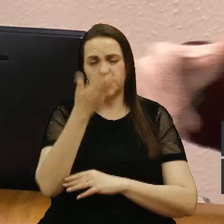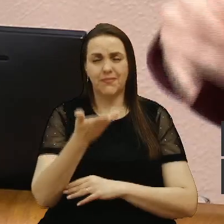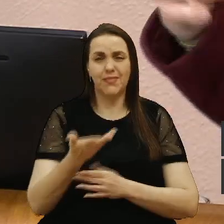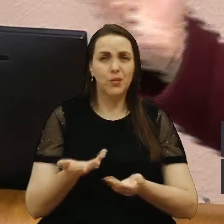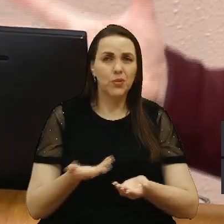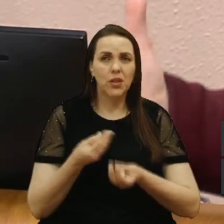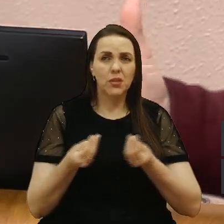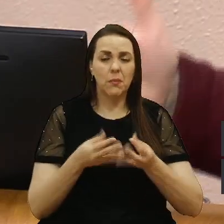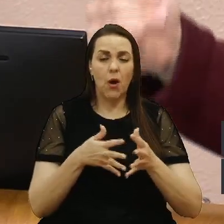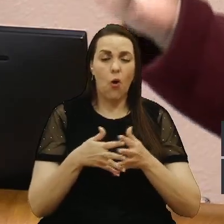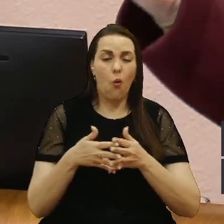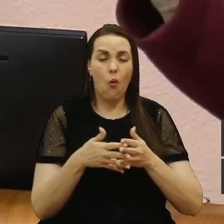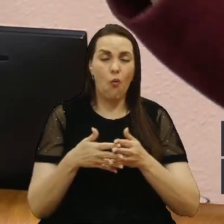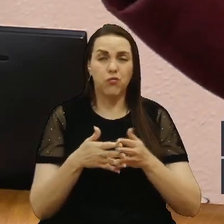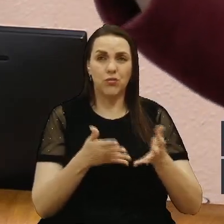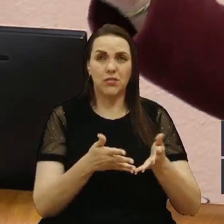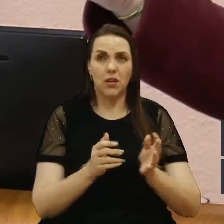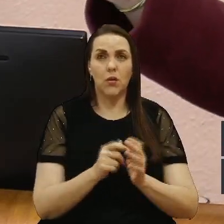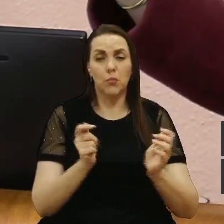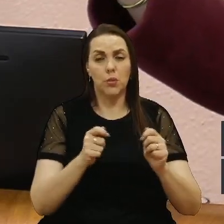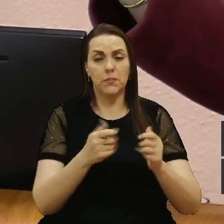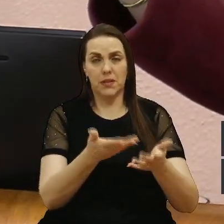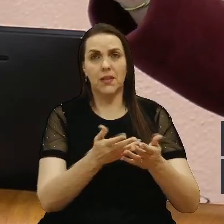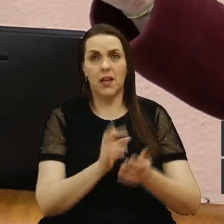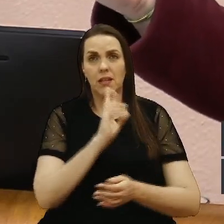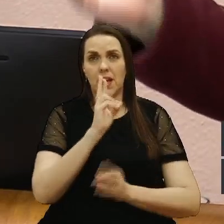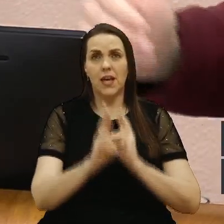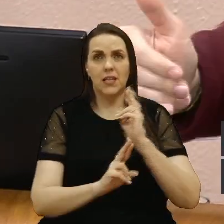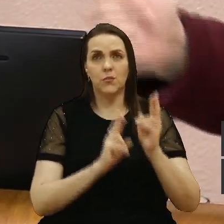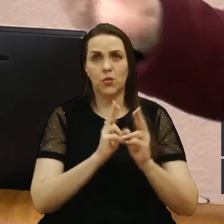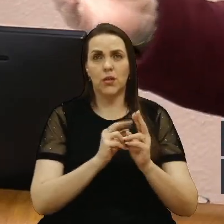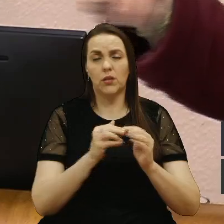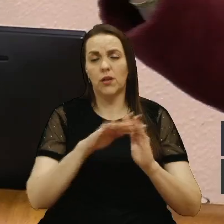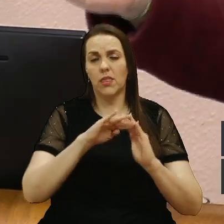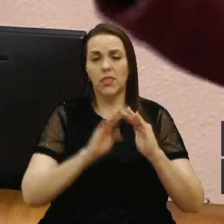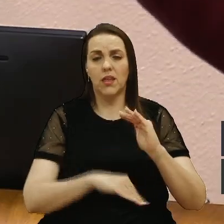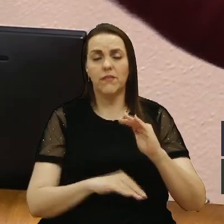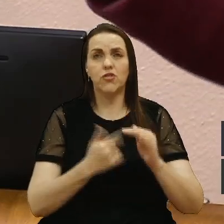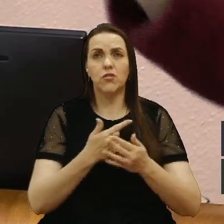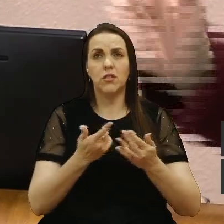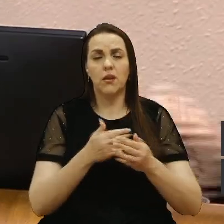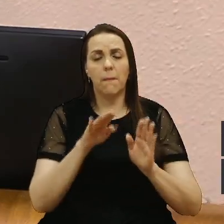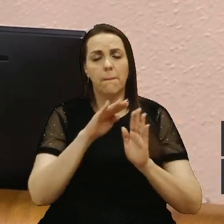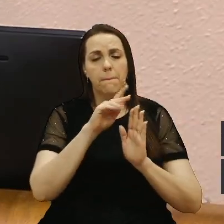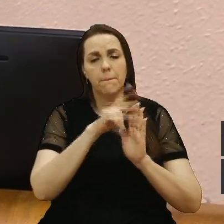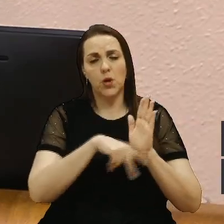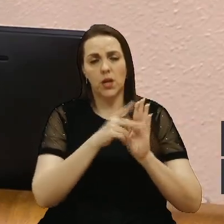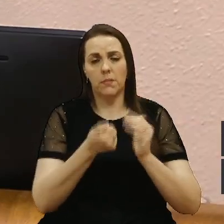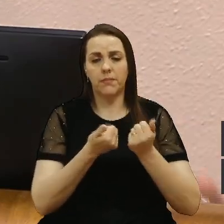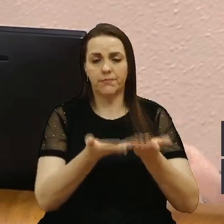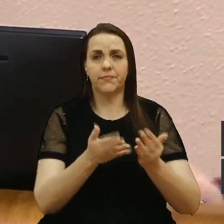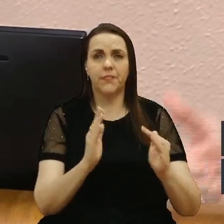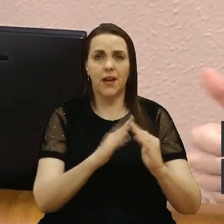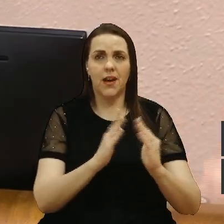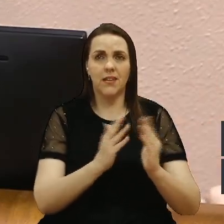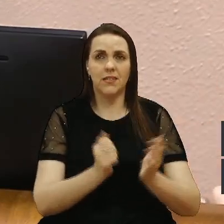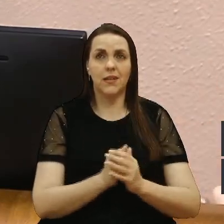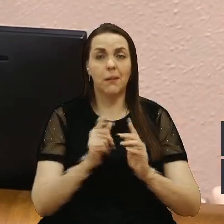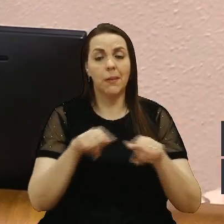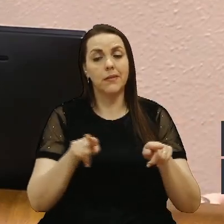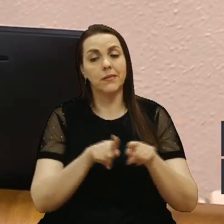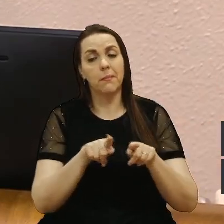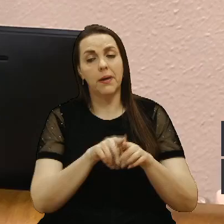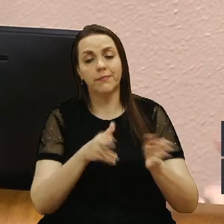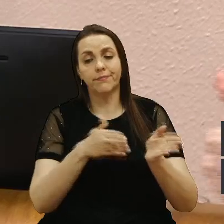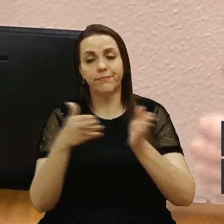toda essa confusão ela é feita e poderíamos estar respondendo o déficit, né, e esse caso, esse programa, com a entrega dessas casas, mas também